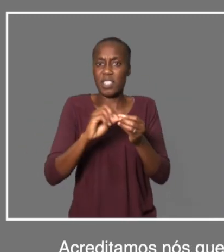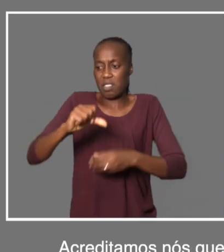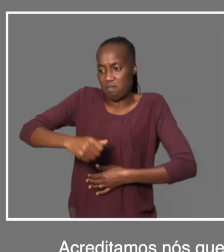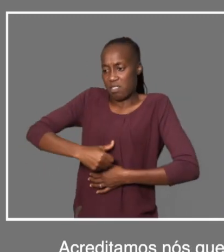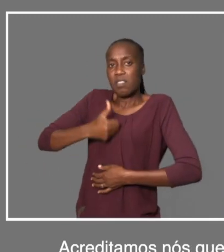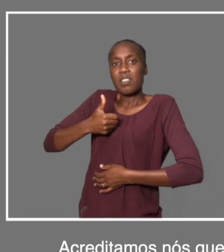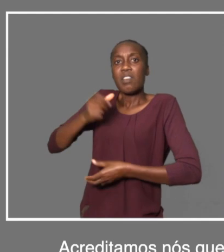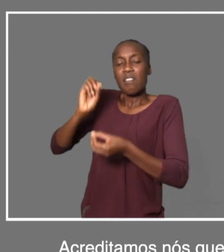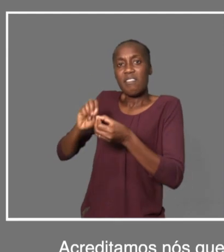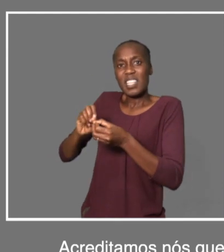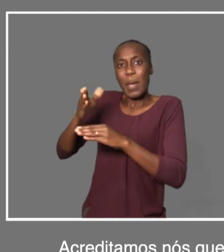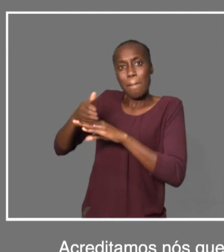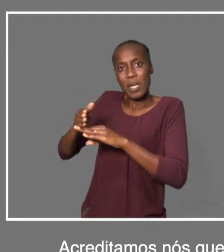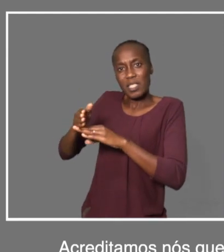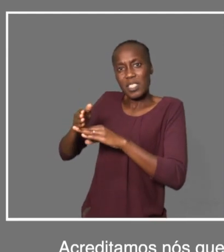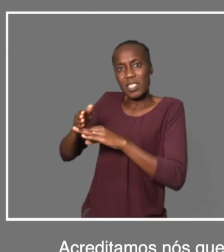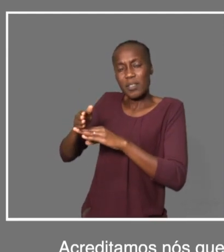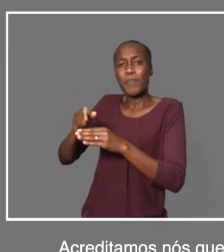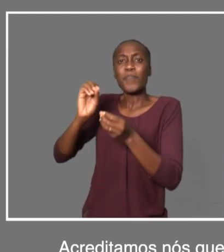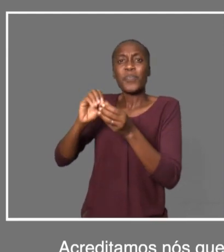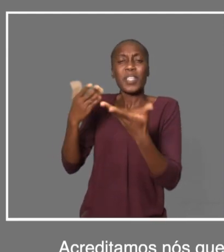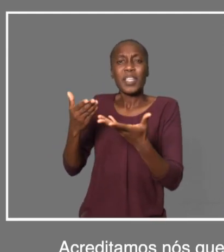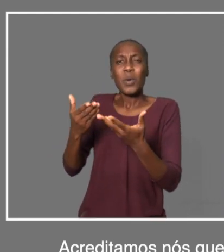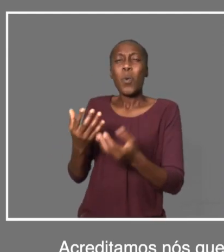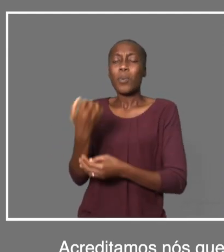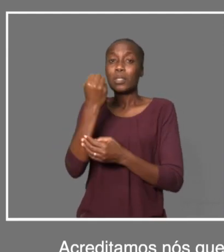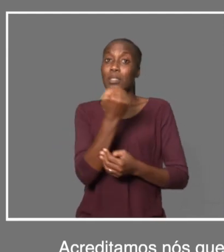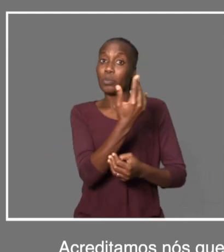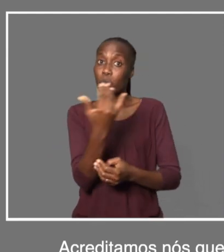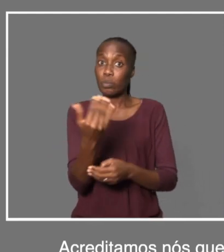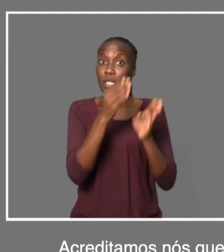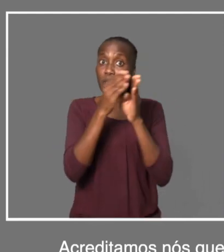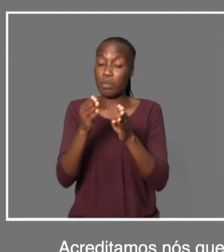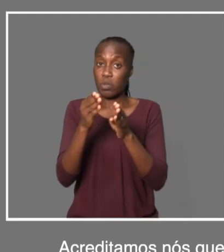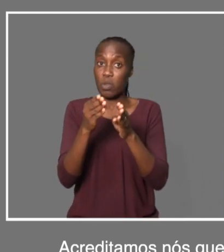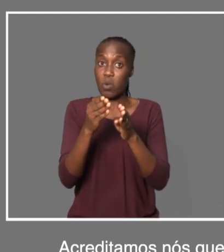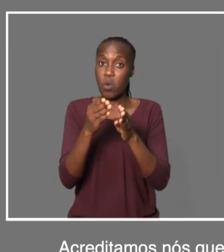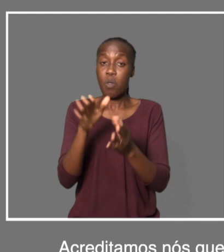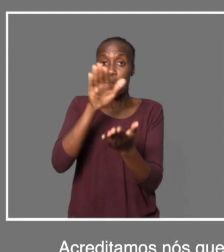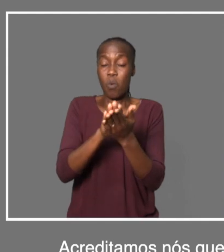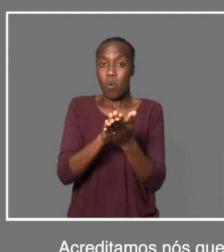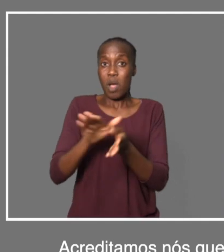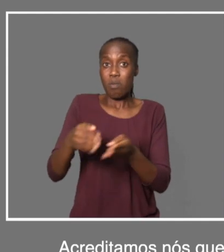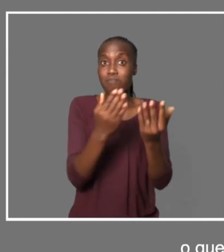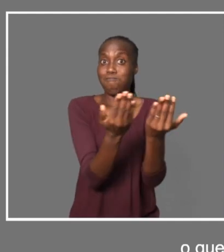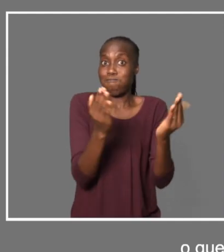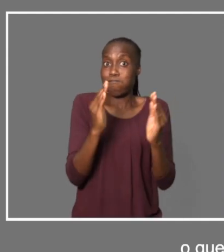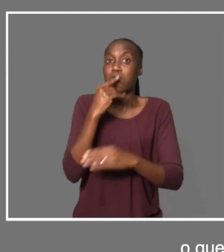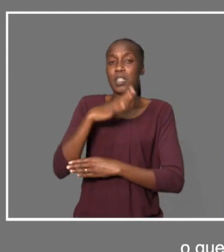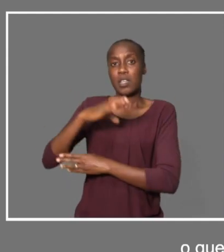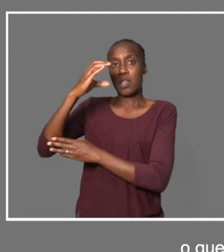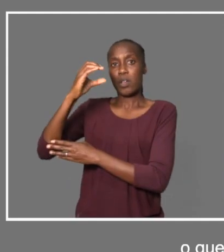com o andar do tempo mais pescadores que ainda estão lá dentro da barragem também poderão fazer a piscicultura isso